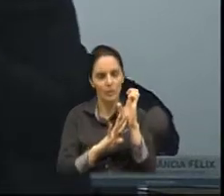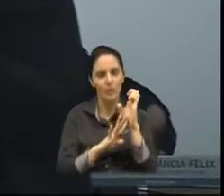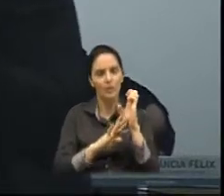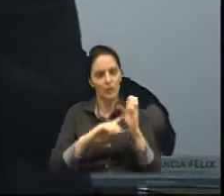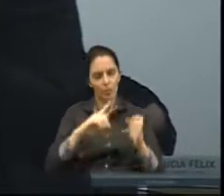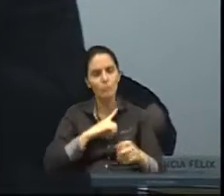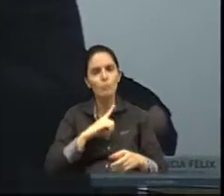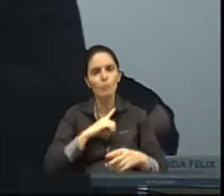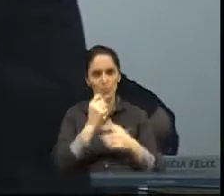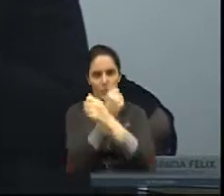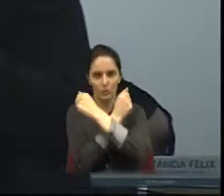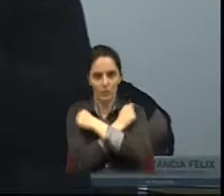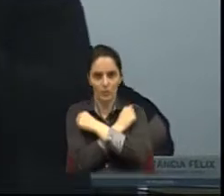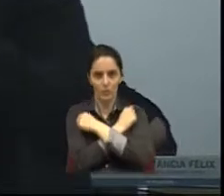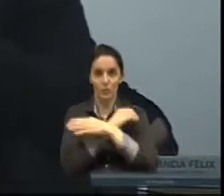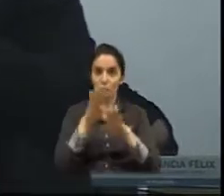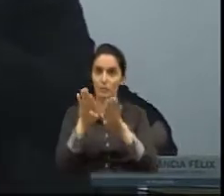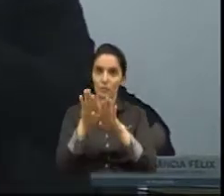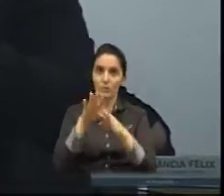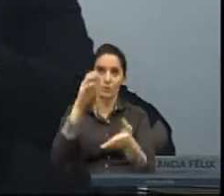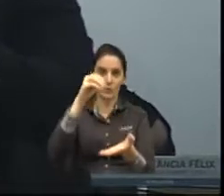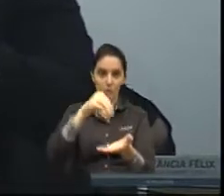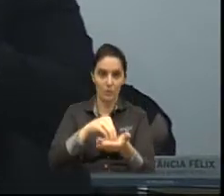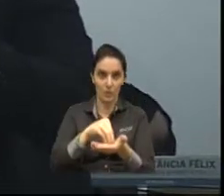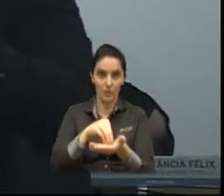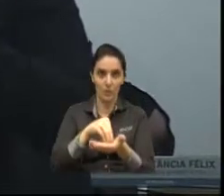Eu quero deixar registrado que